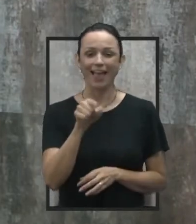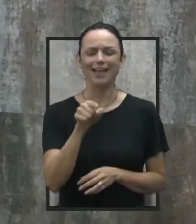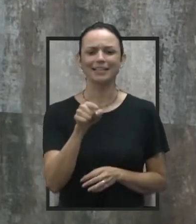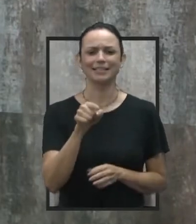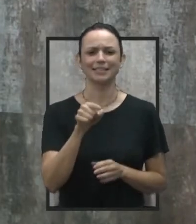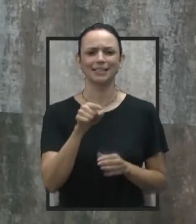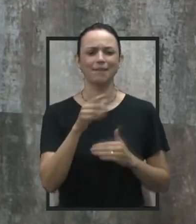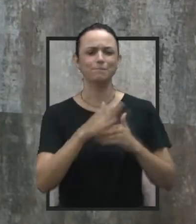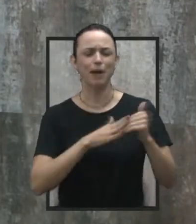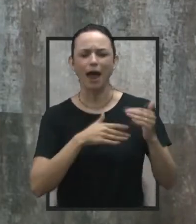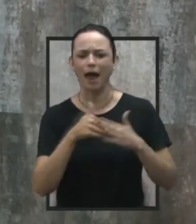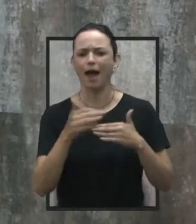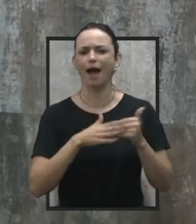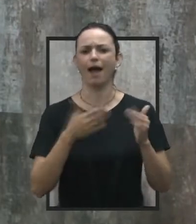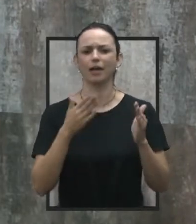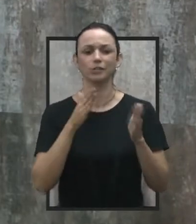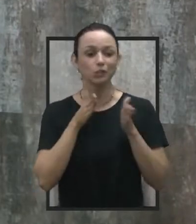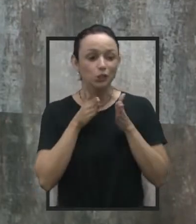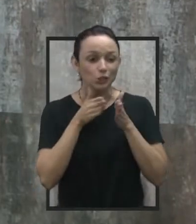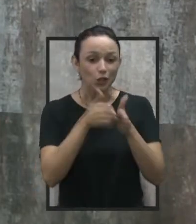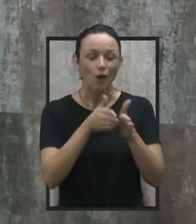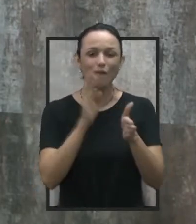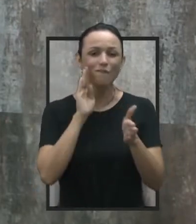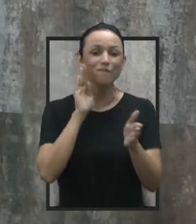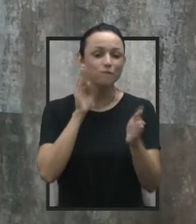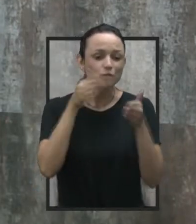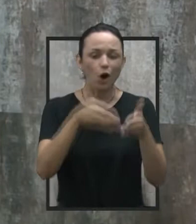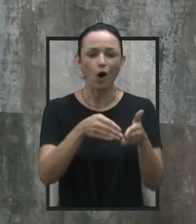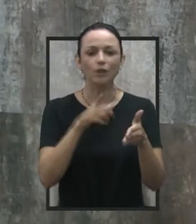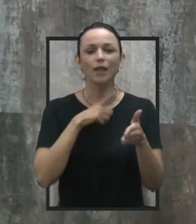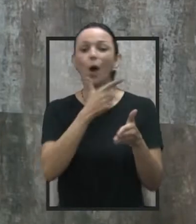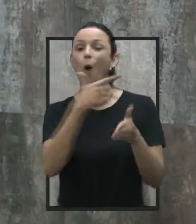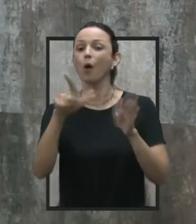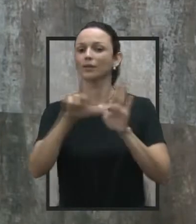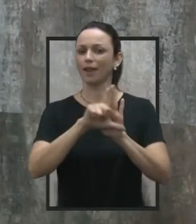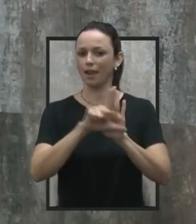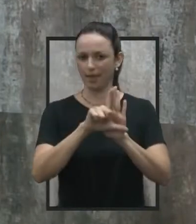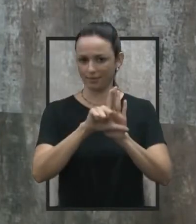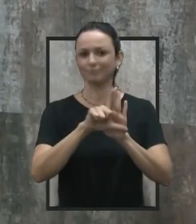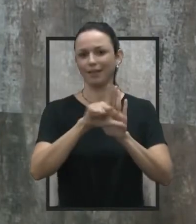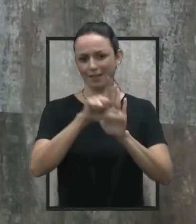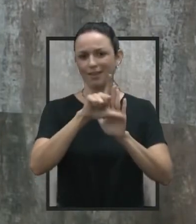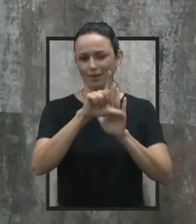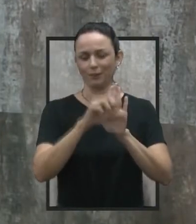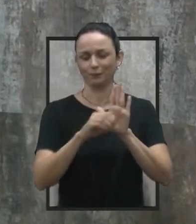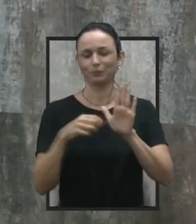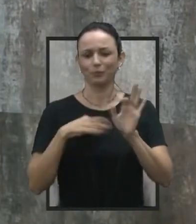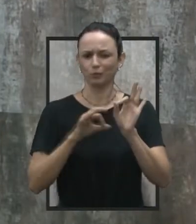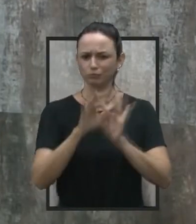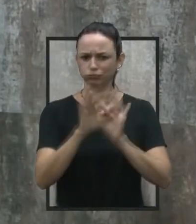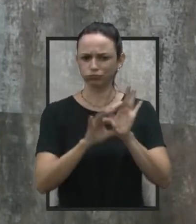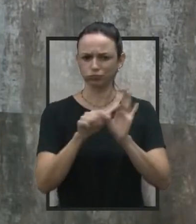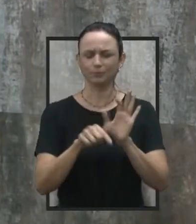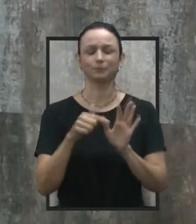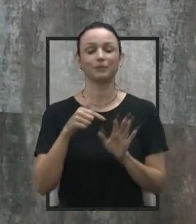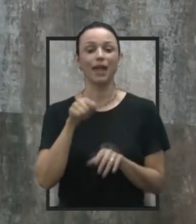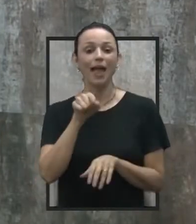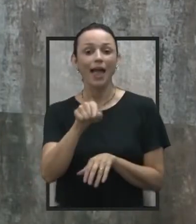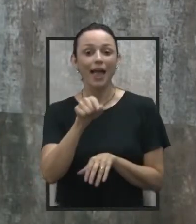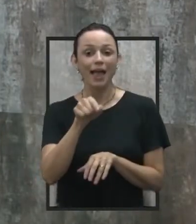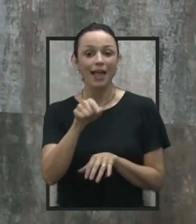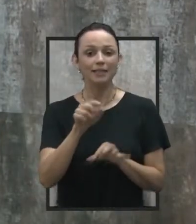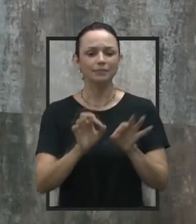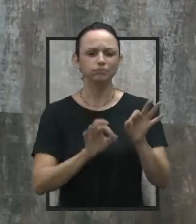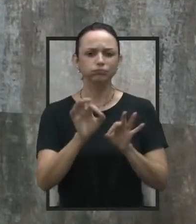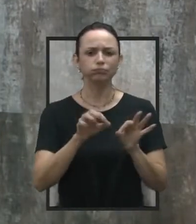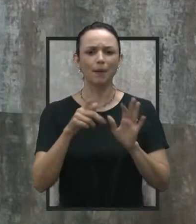caráter tão prático já, tão direcionado, eu encontro em outras leis, como na lei orçamentária. Agora, no plano plurianual, eu tenho